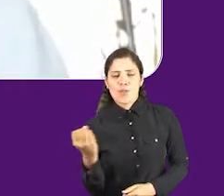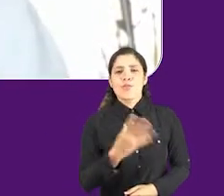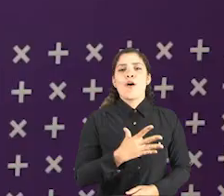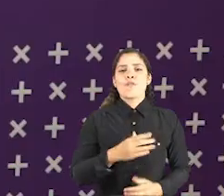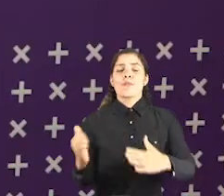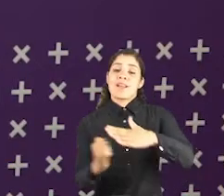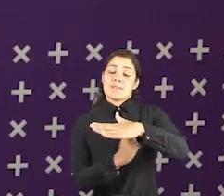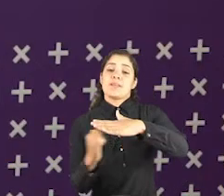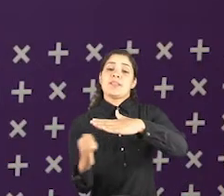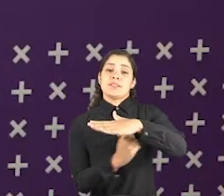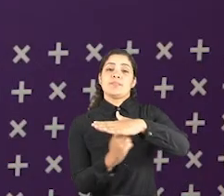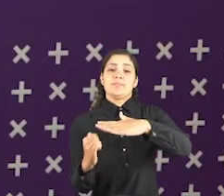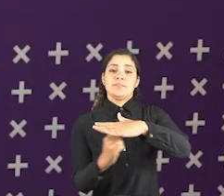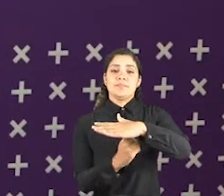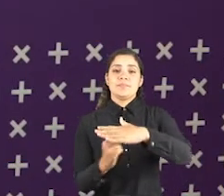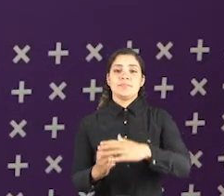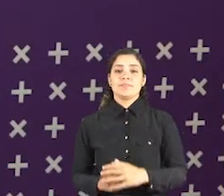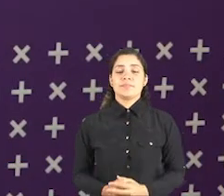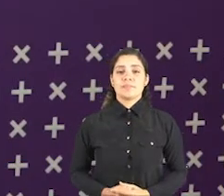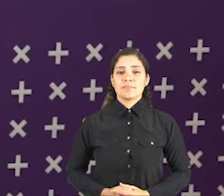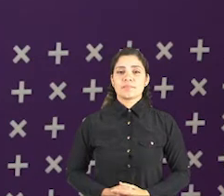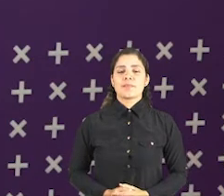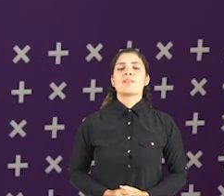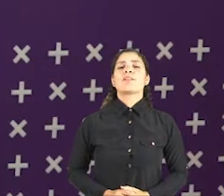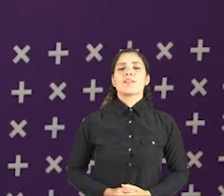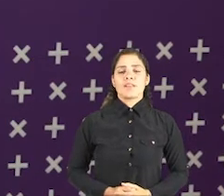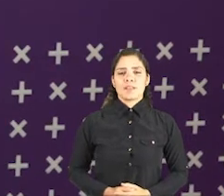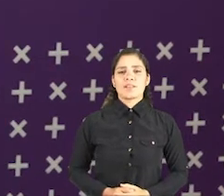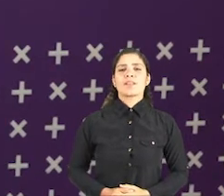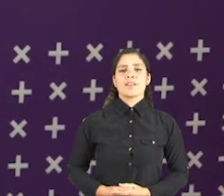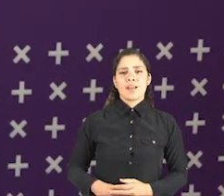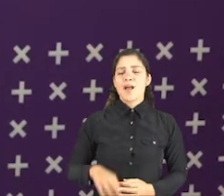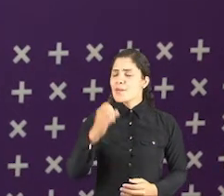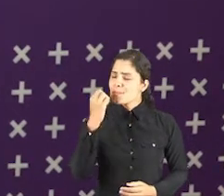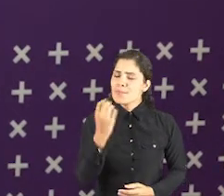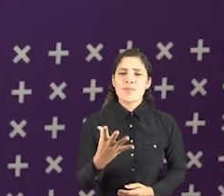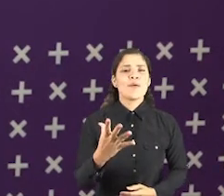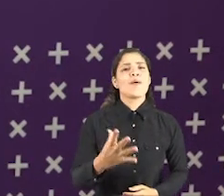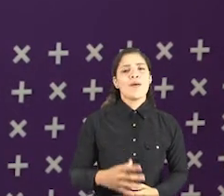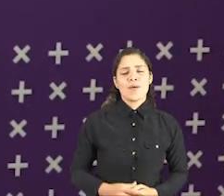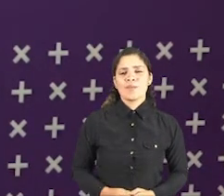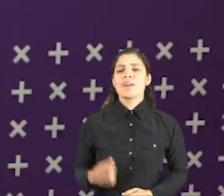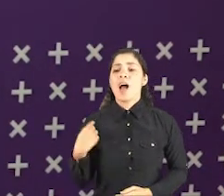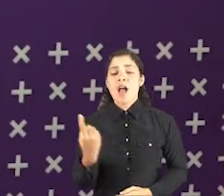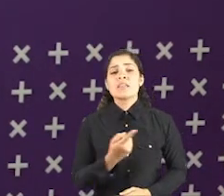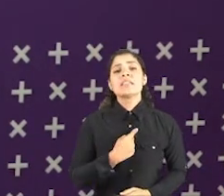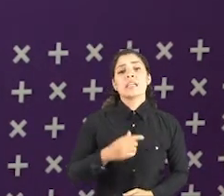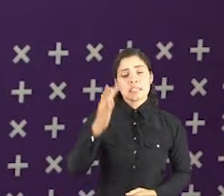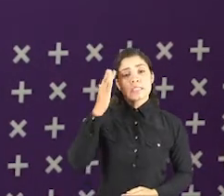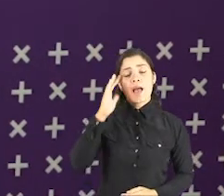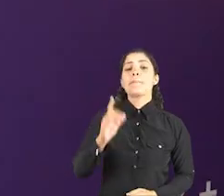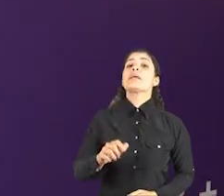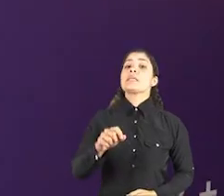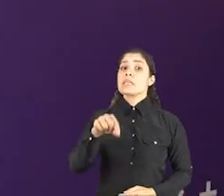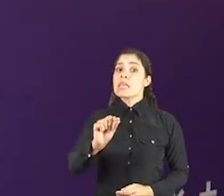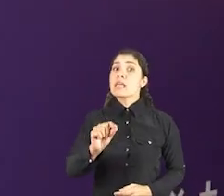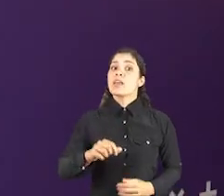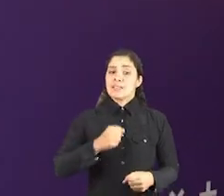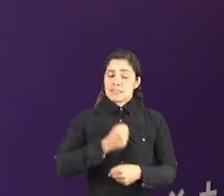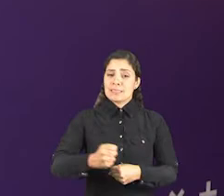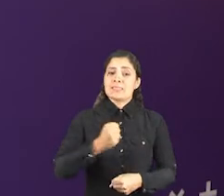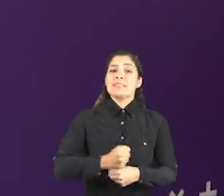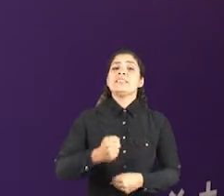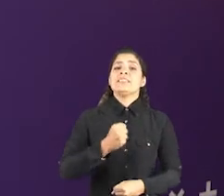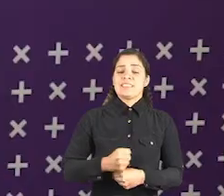revolucionaram a nossa mais errado de novo aventurar em pego muito bem a gente sabe que construção civil provocam